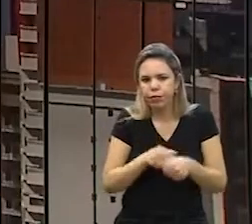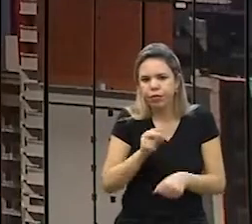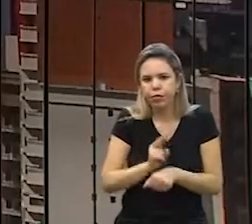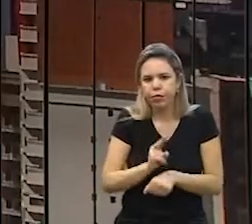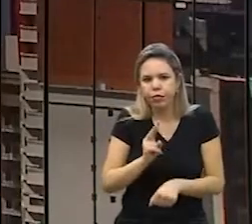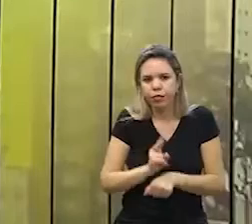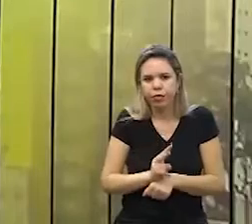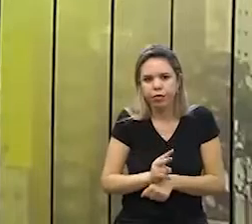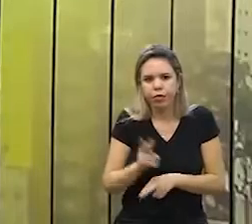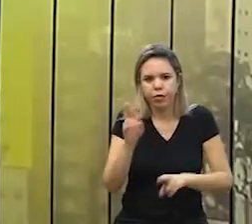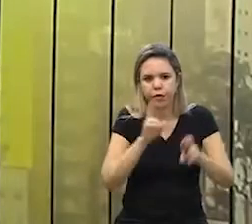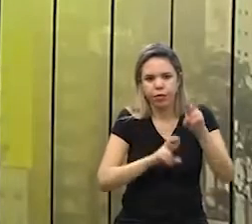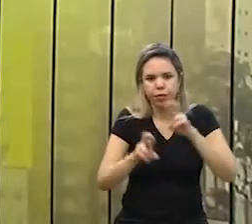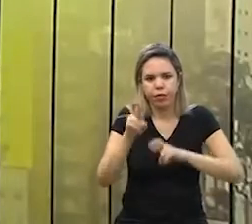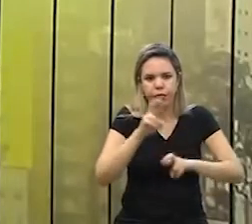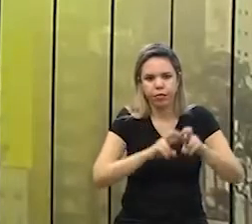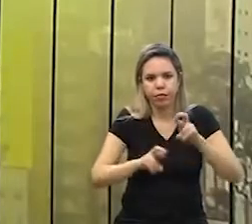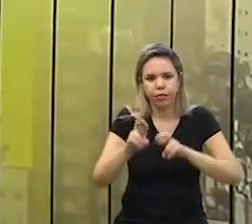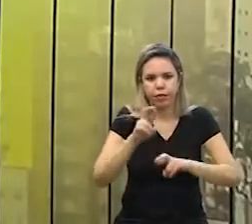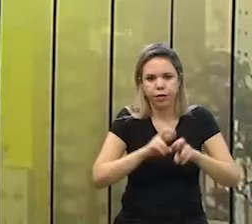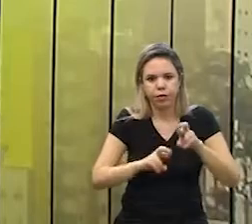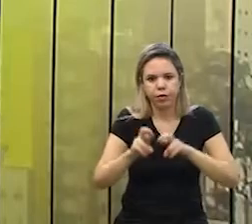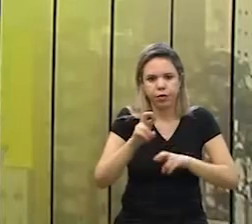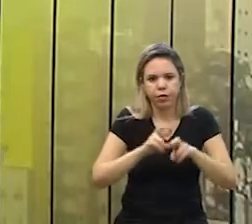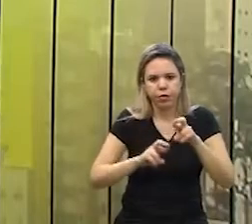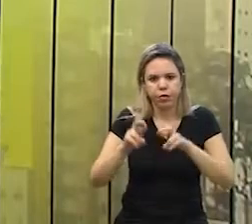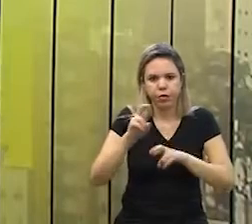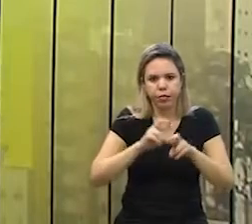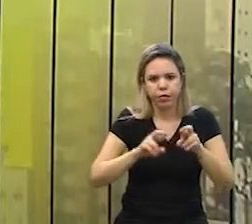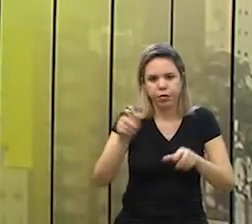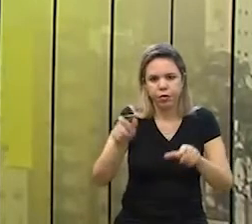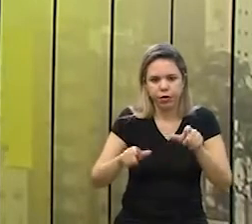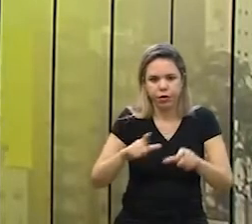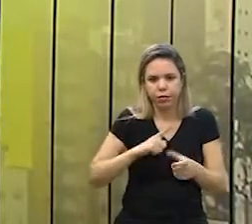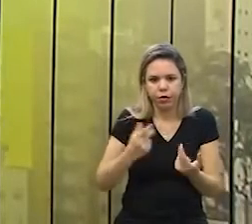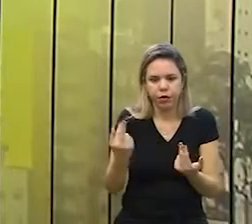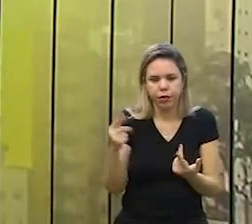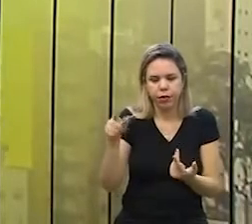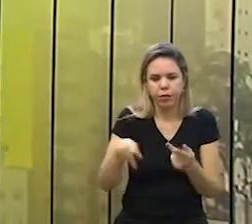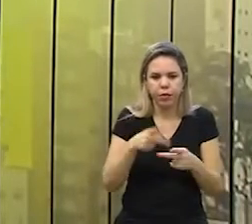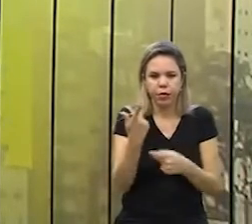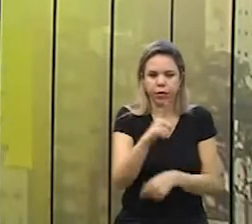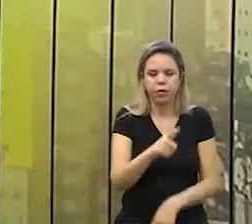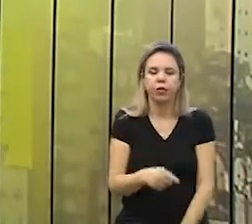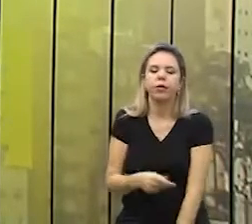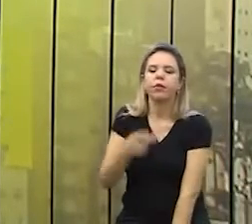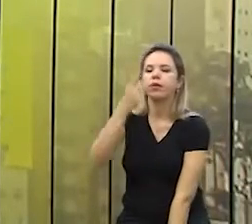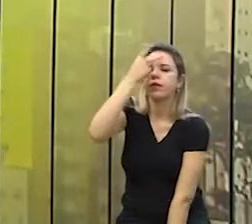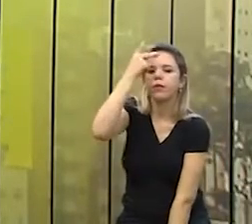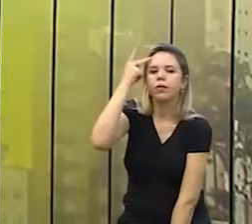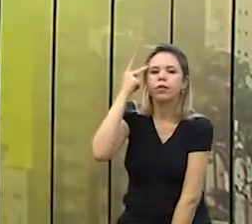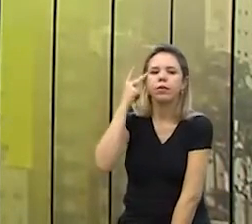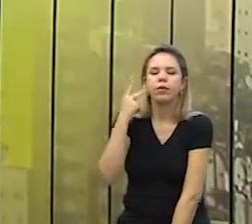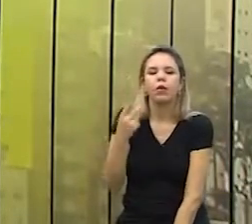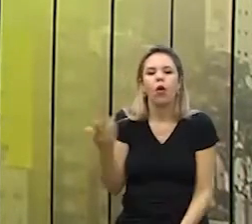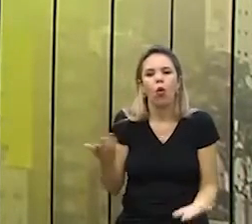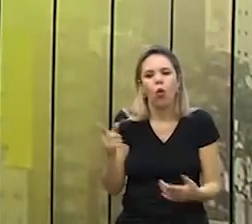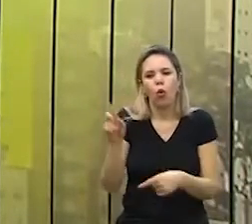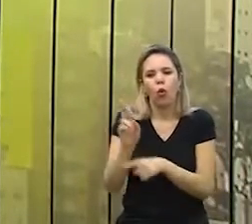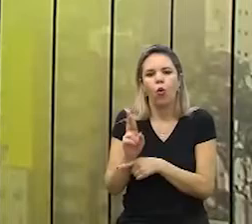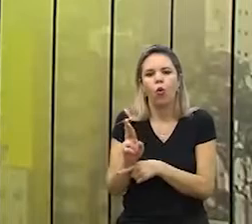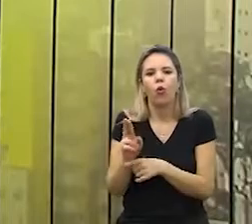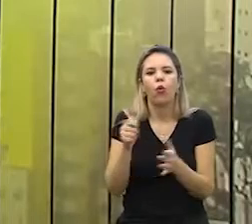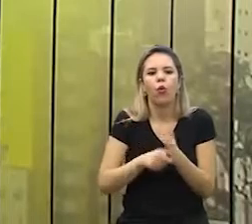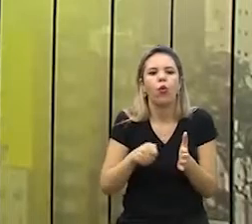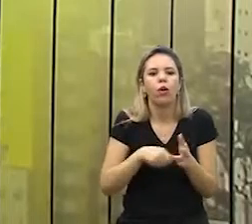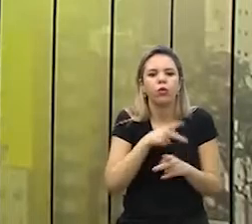conservação, de análise de impacto, só existe porque tem pessoas como você, tem muitos outros, né, que o Vitor hoje está